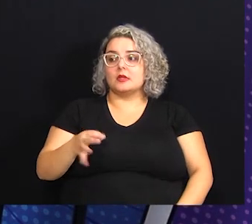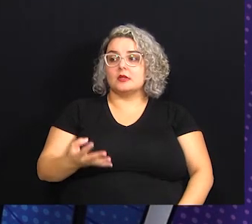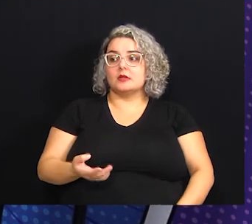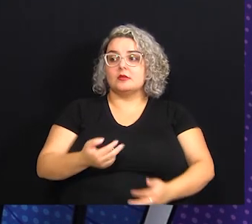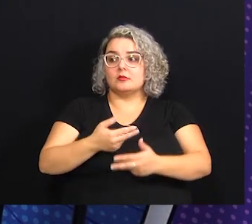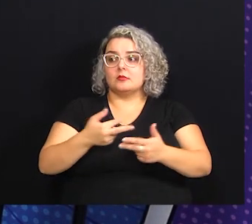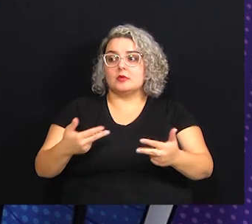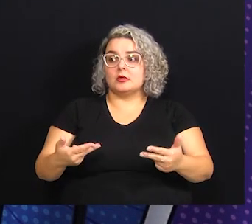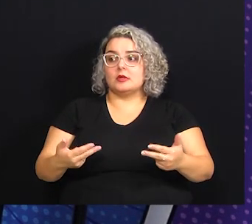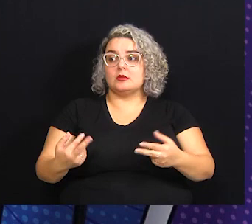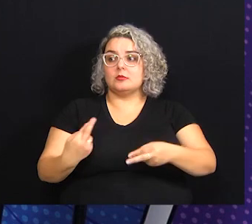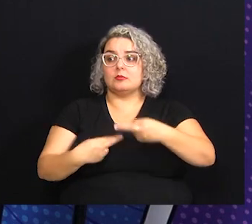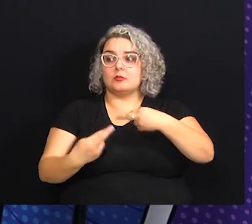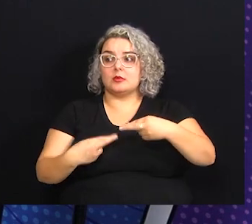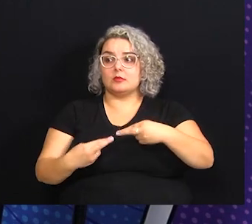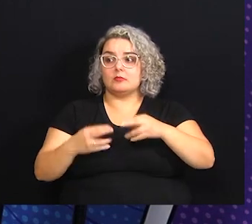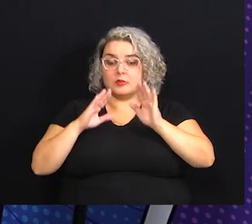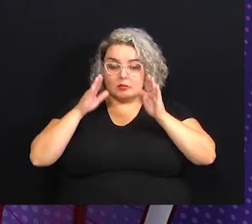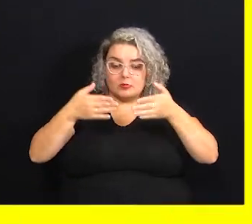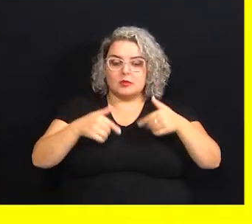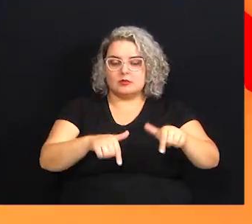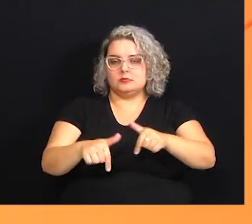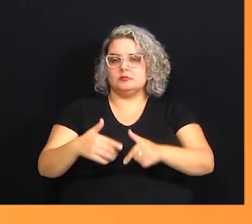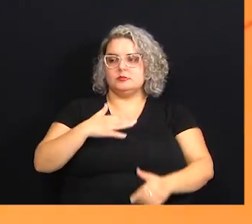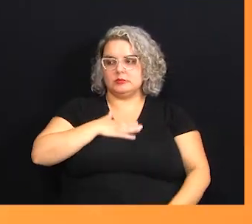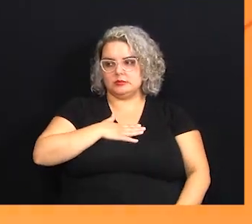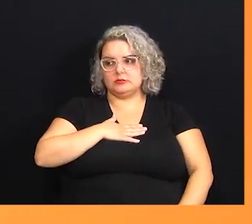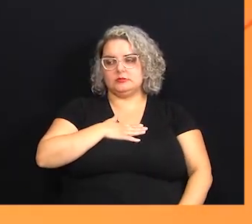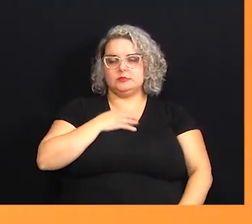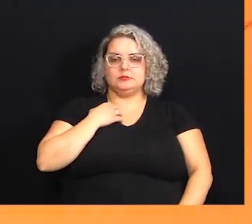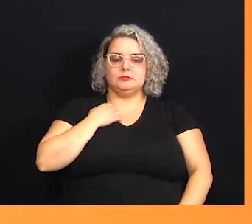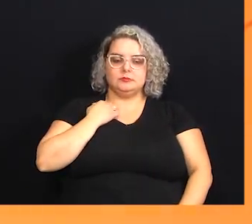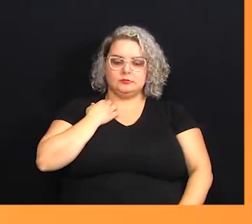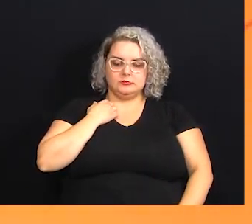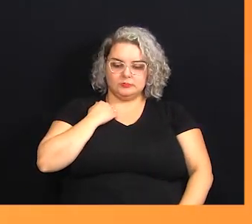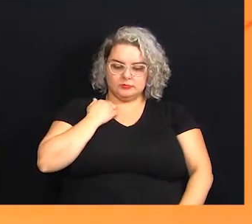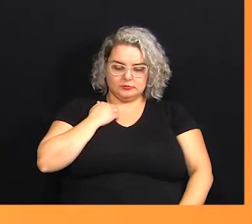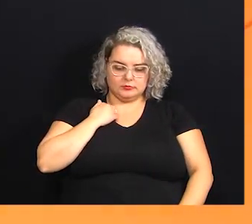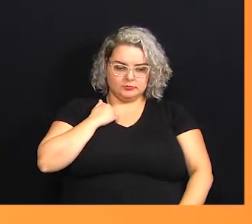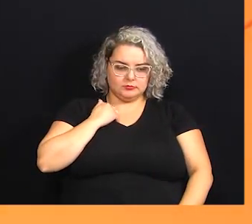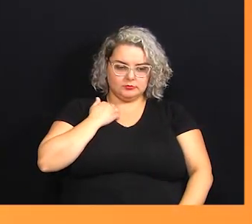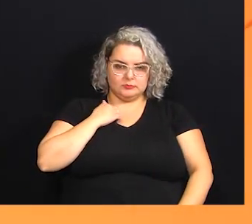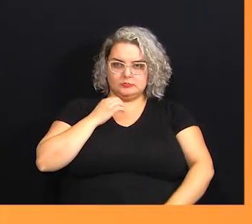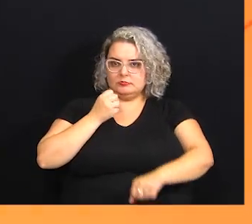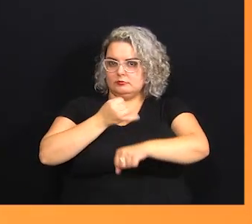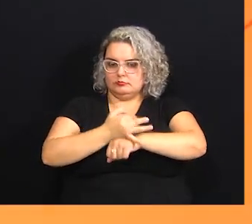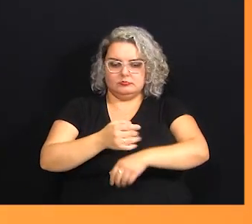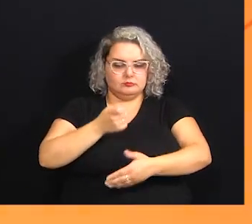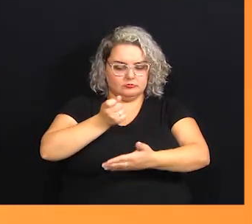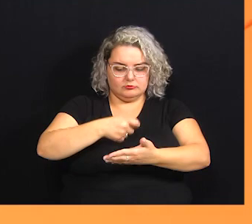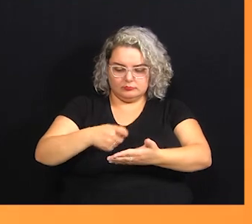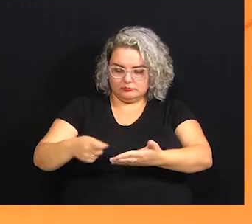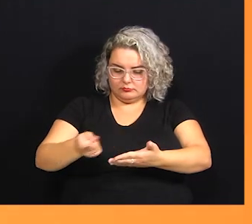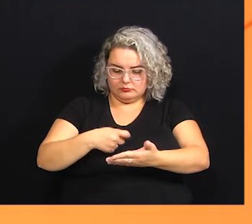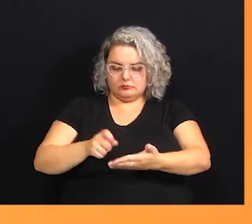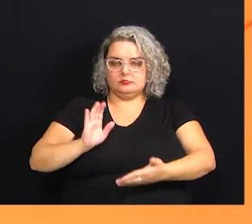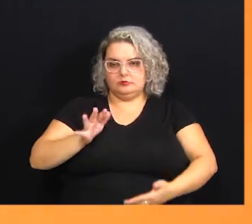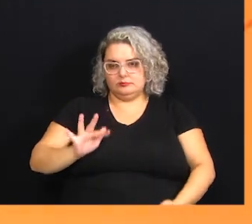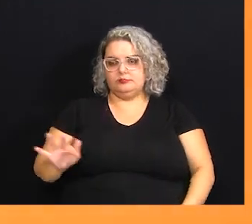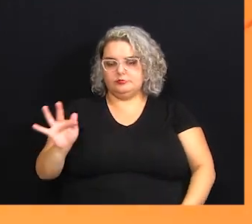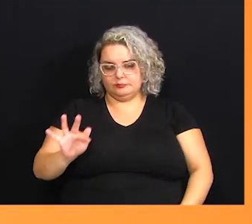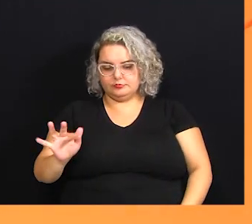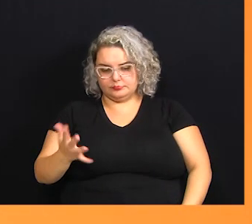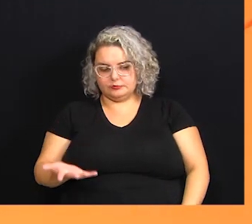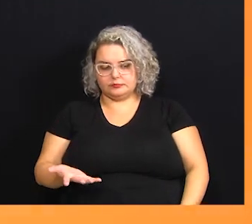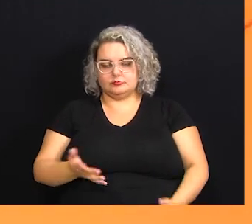Exato. Foi uma relação bastante obsessiva com o meu trabalho, porque eu virava noites, eu escrevia o tempo inteiro, eu estava já na faculdade,